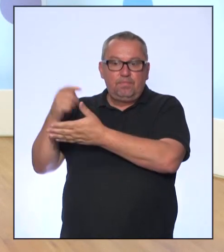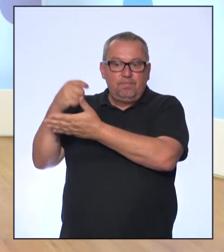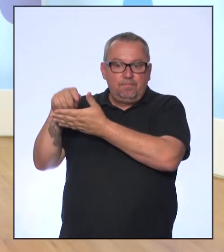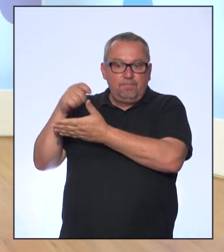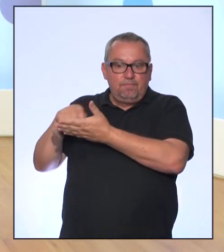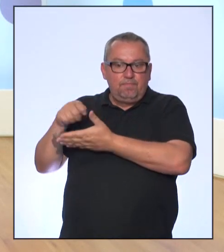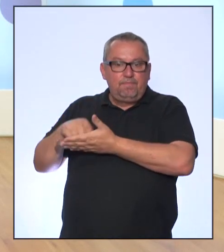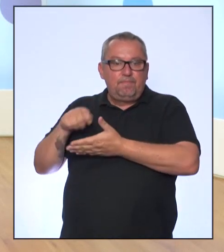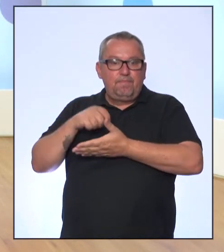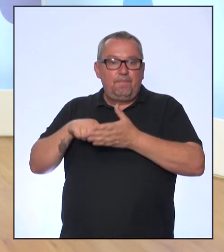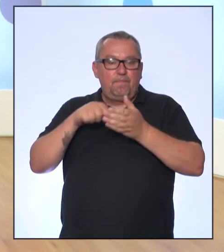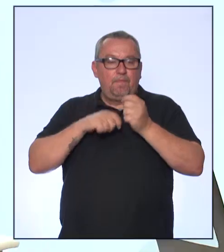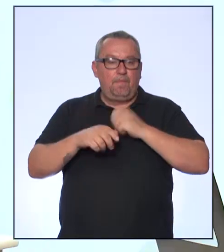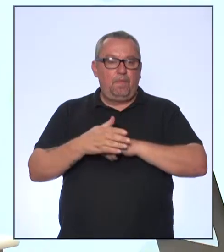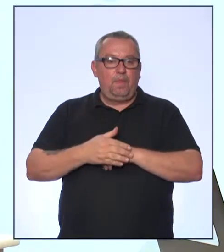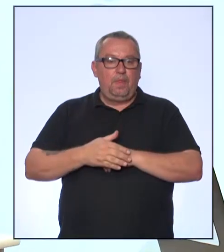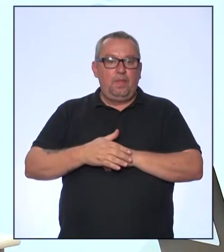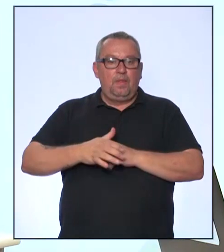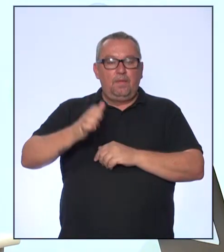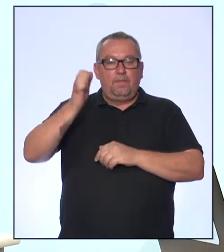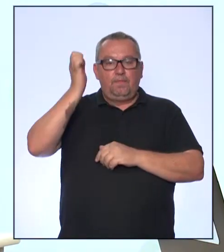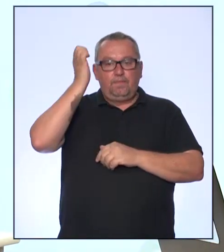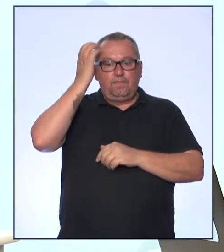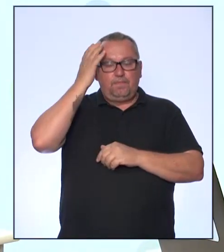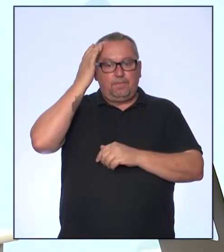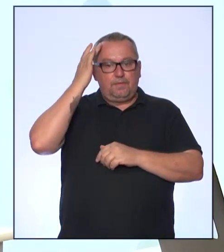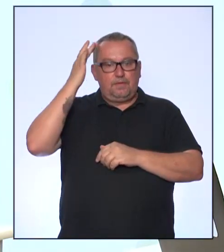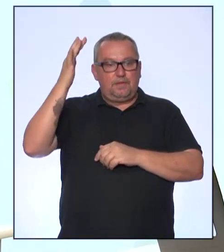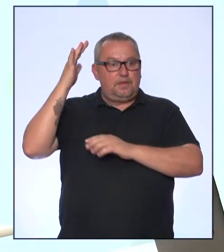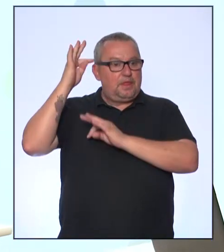que é a teoria celular.